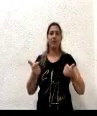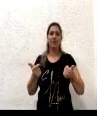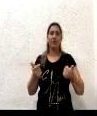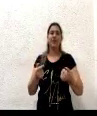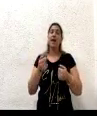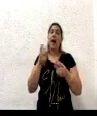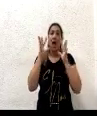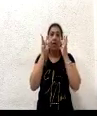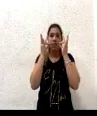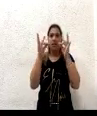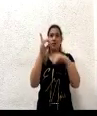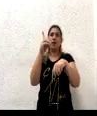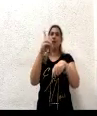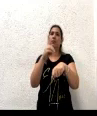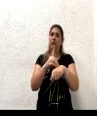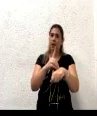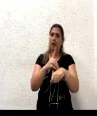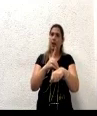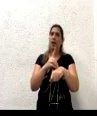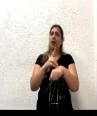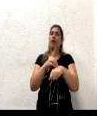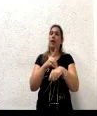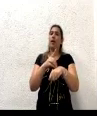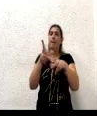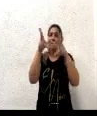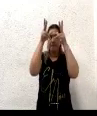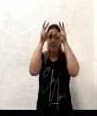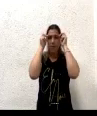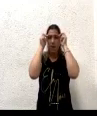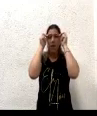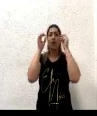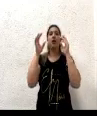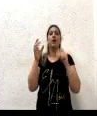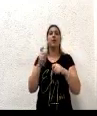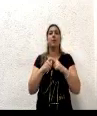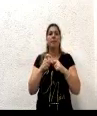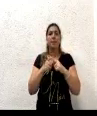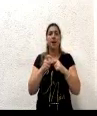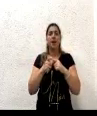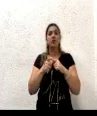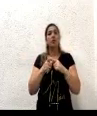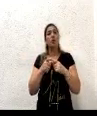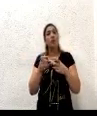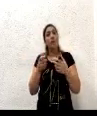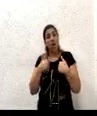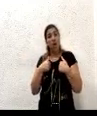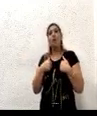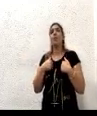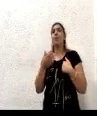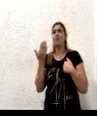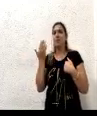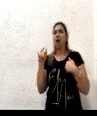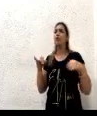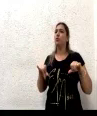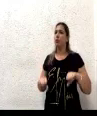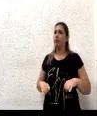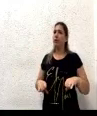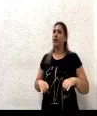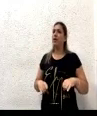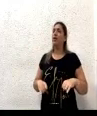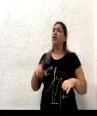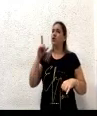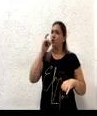na dengue, médicos, enfermeiras, porque, como eu fui vítima, vocês também podem ser. Porque